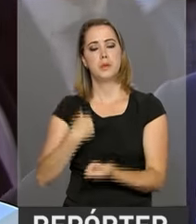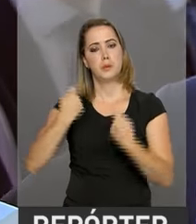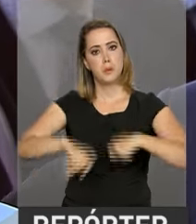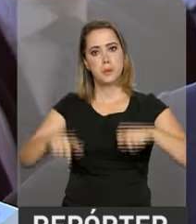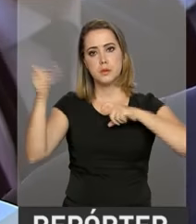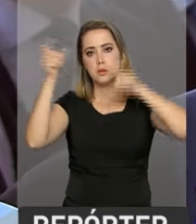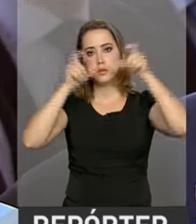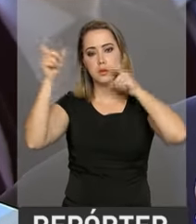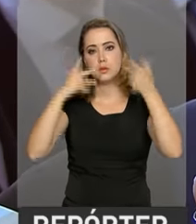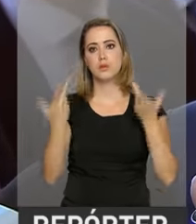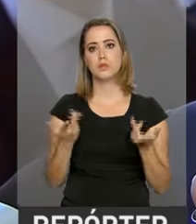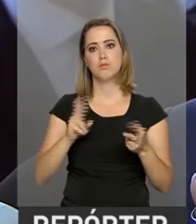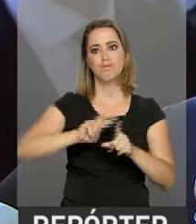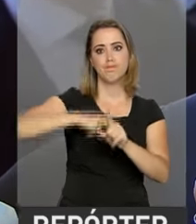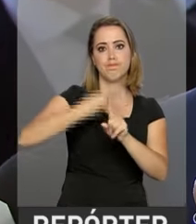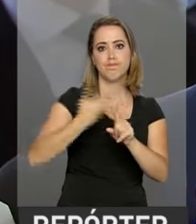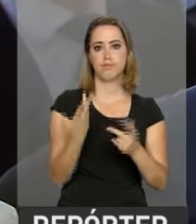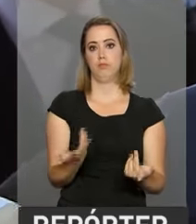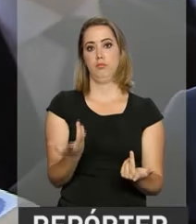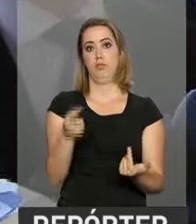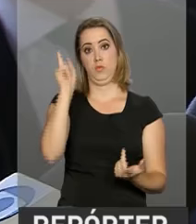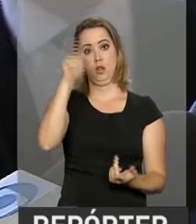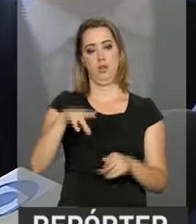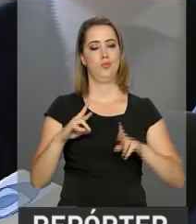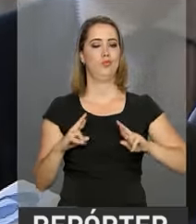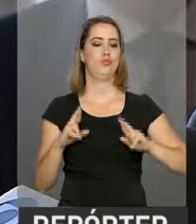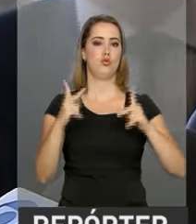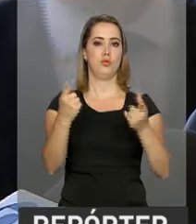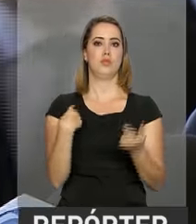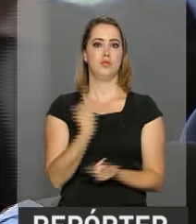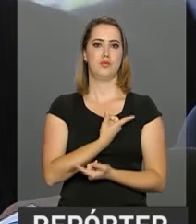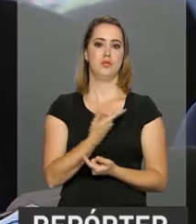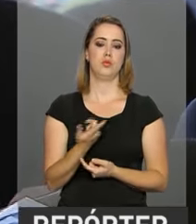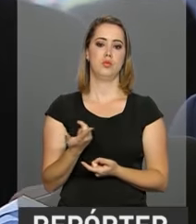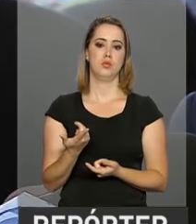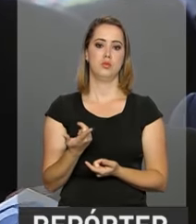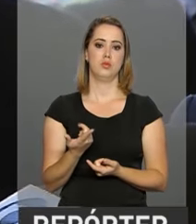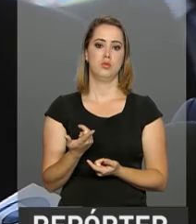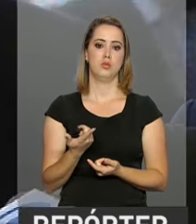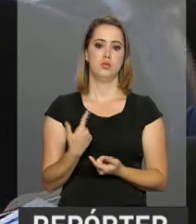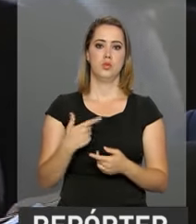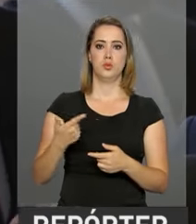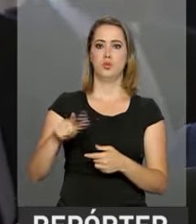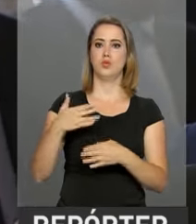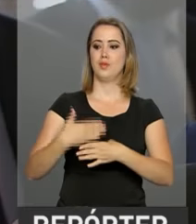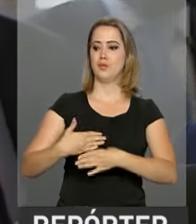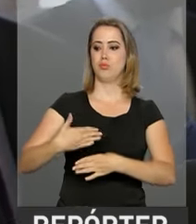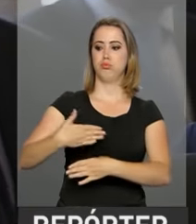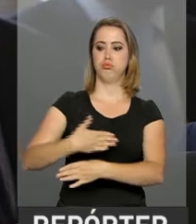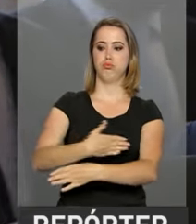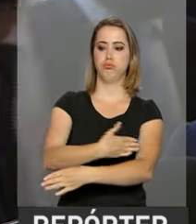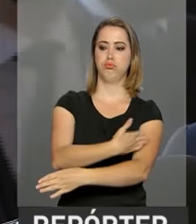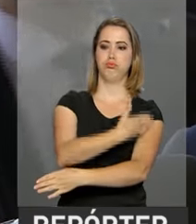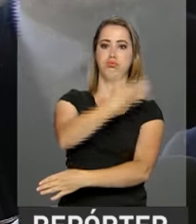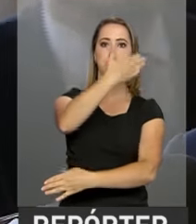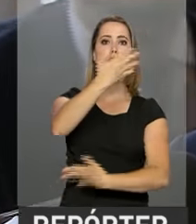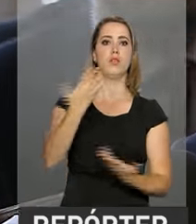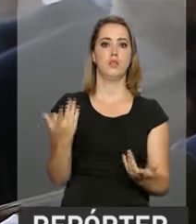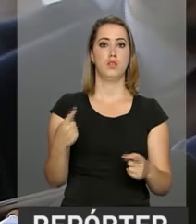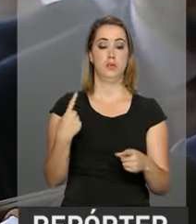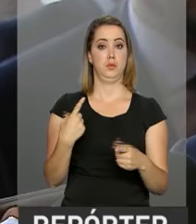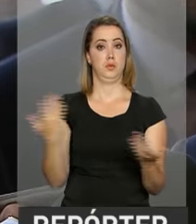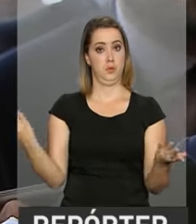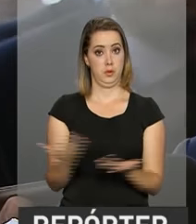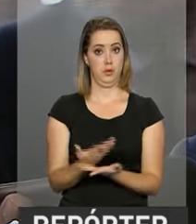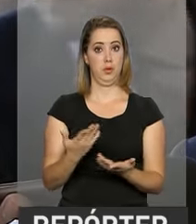atenção redobrada, né? Seria diferente se tivesse os outros, não tivéssemos fronteira. As fronteiras duplicam a